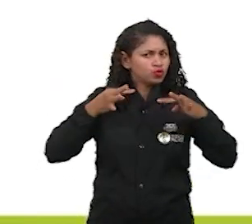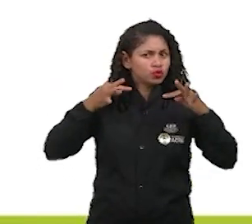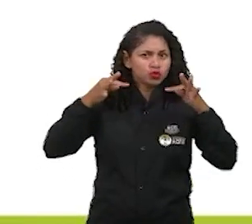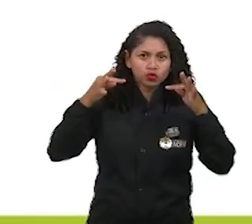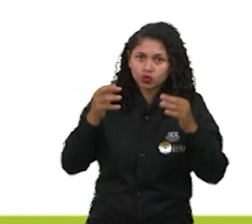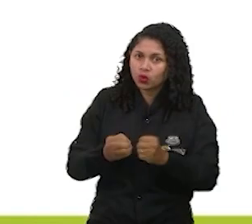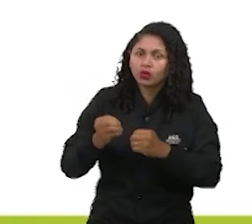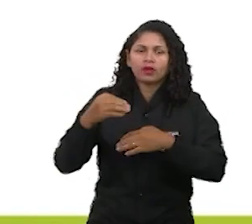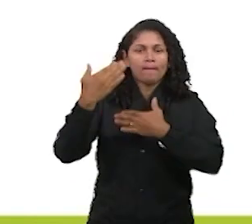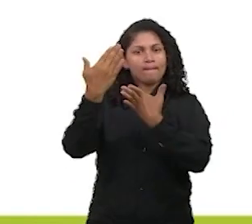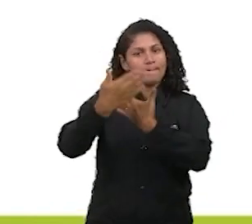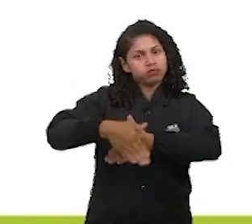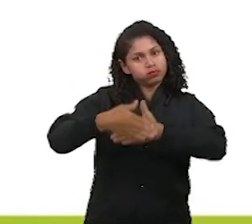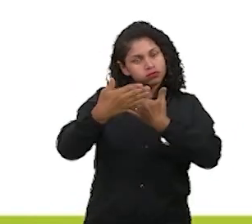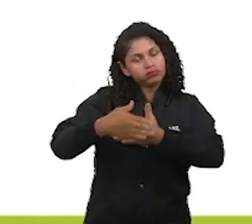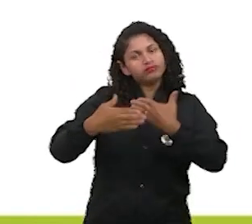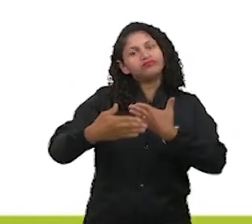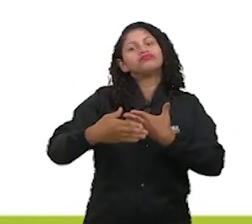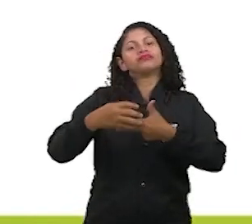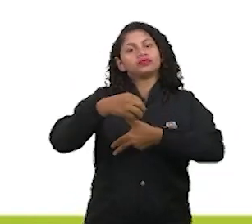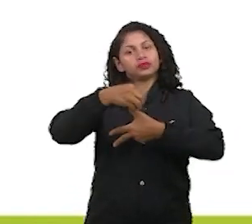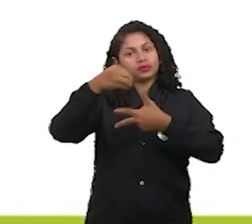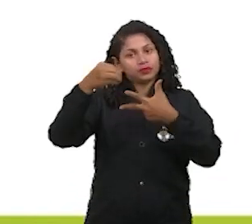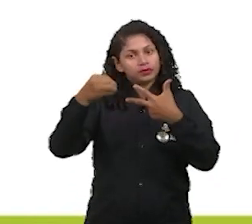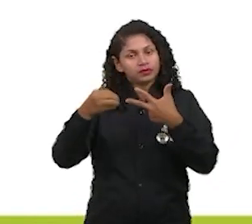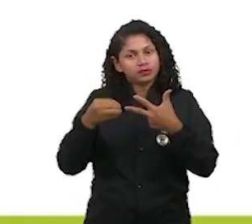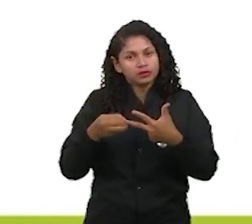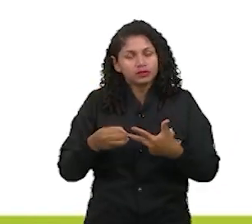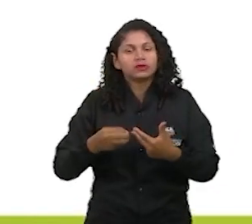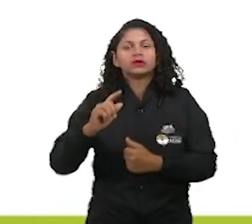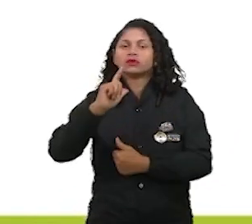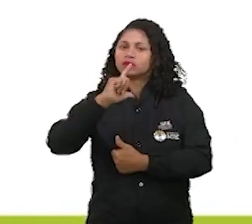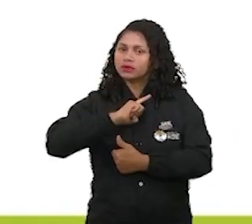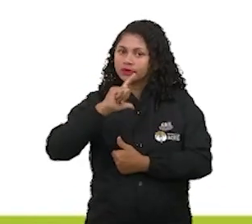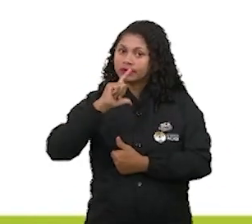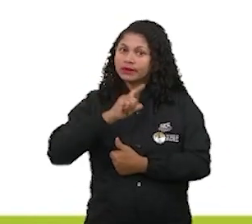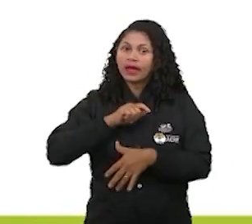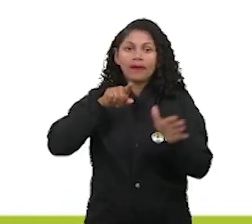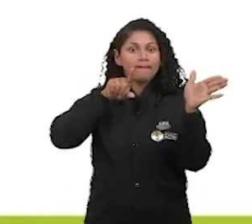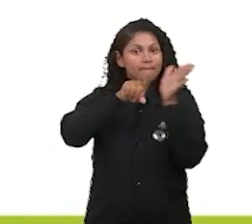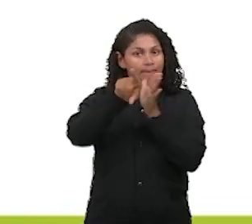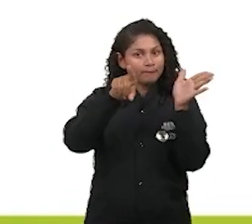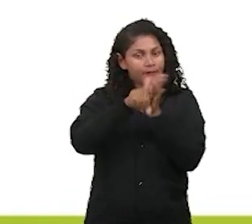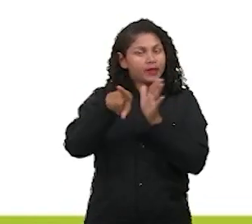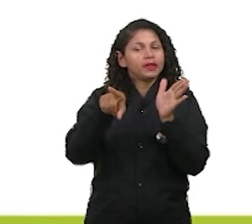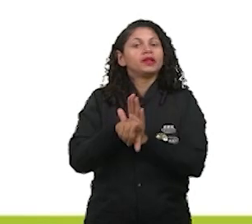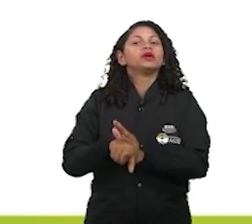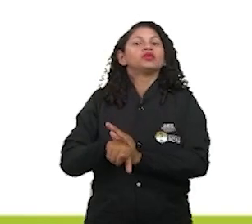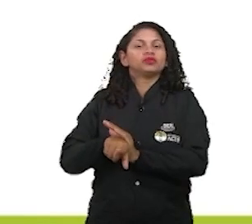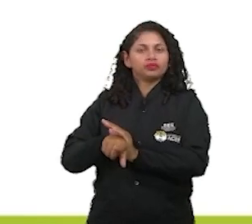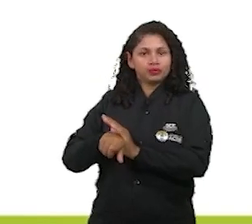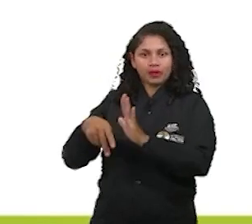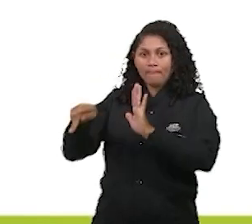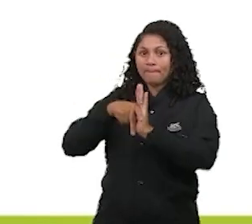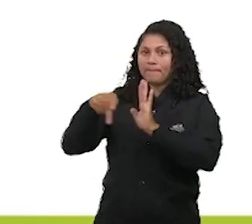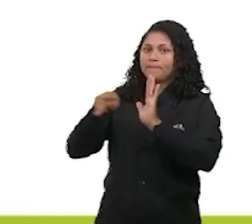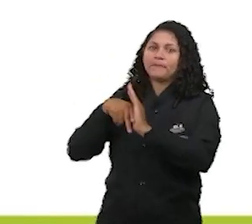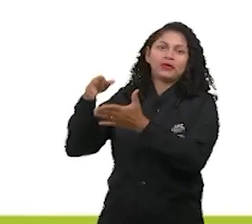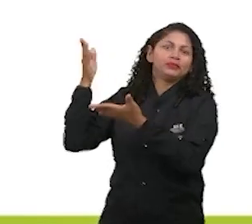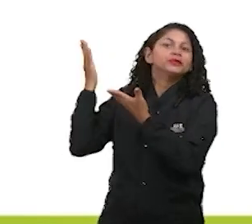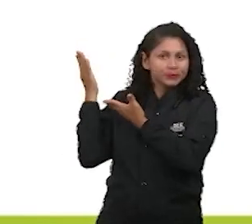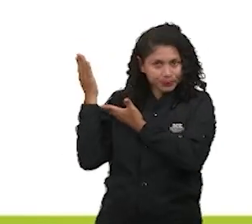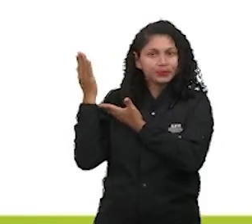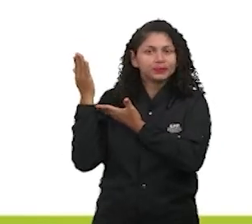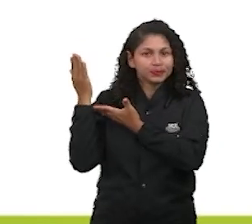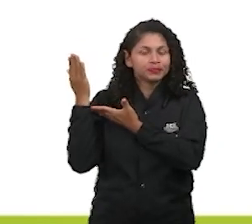tantas questões de outro autor como do Carlos Drummond de Andrade. E desde já